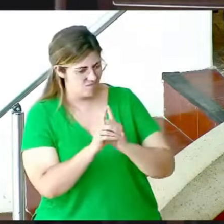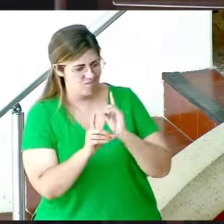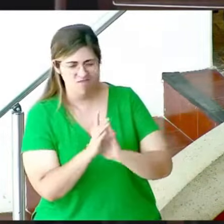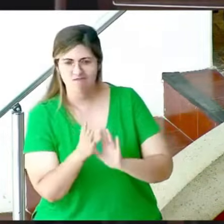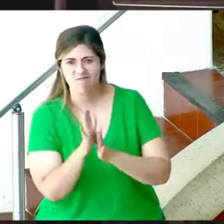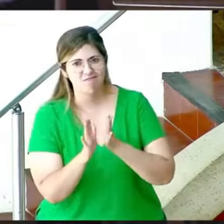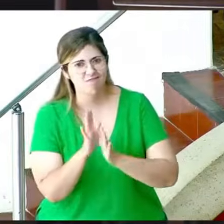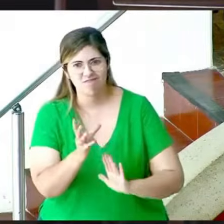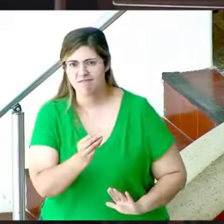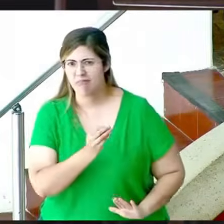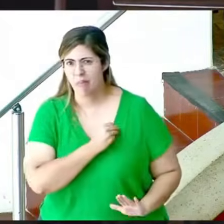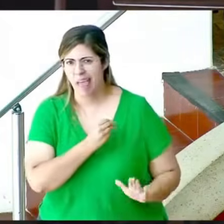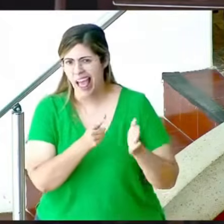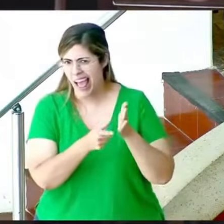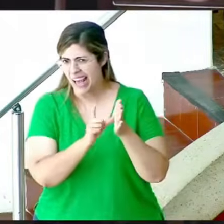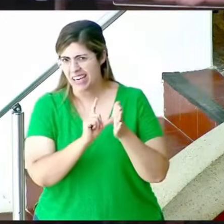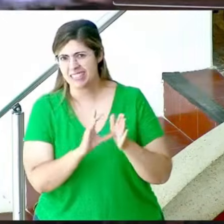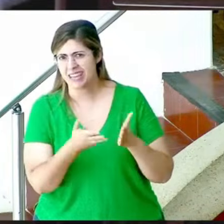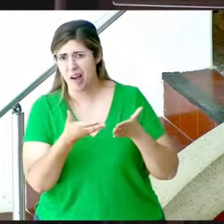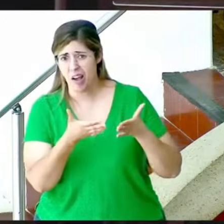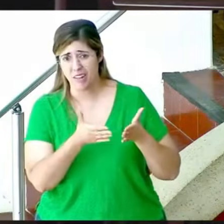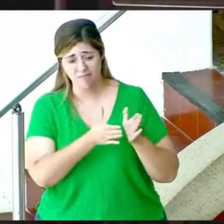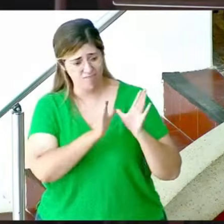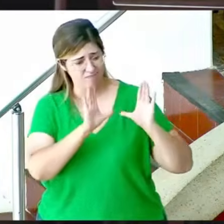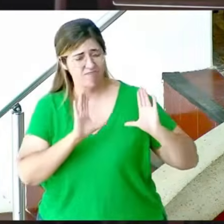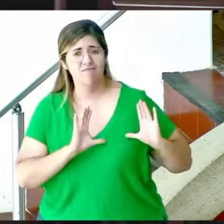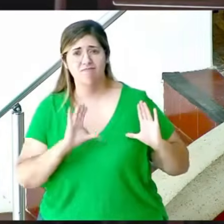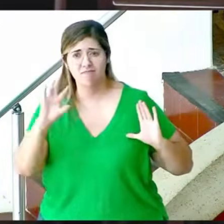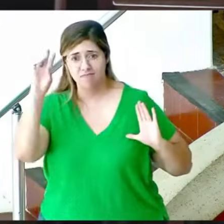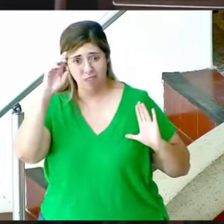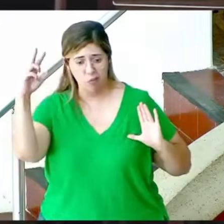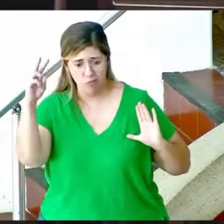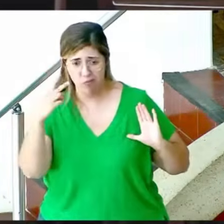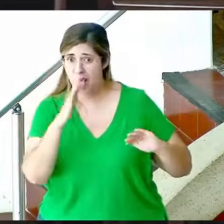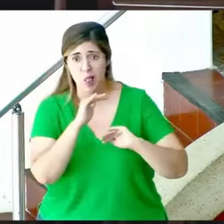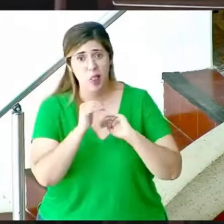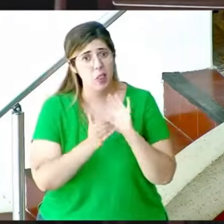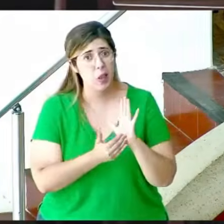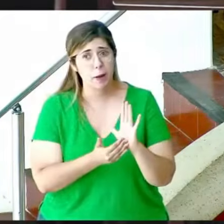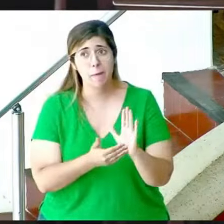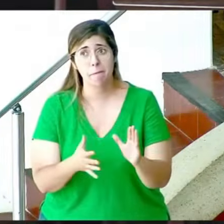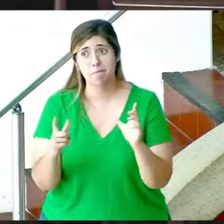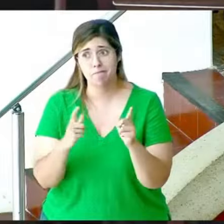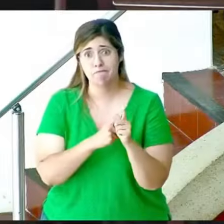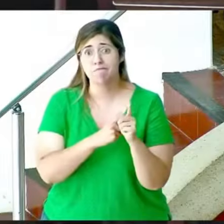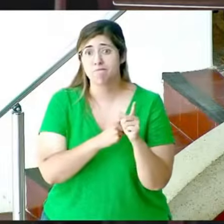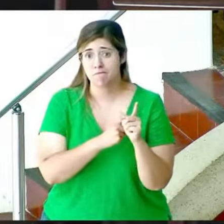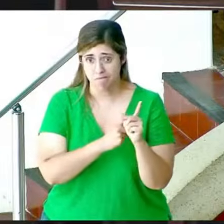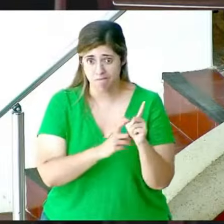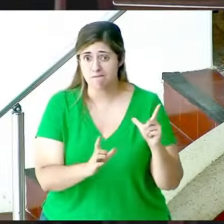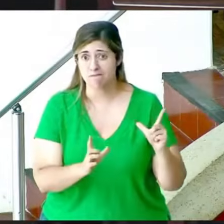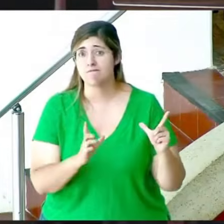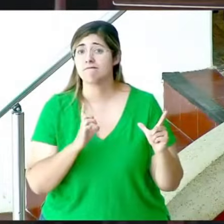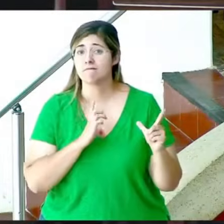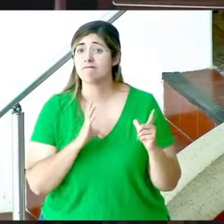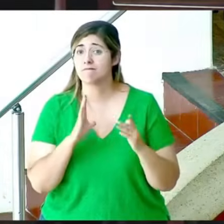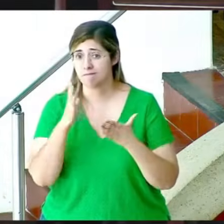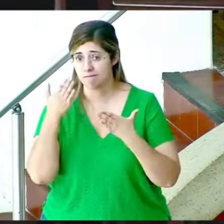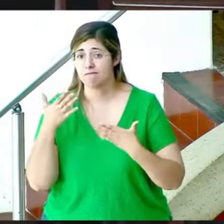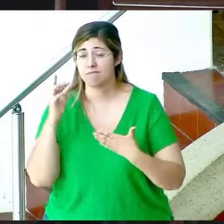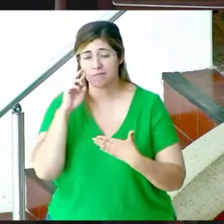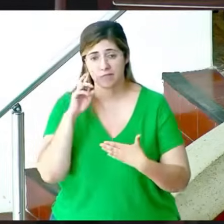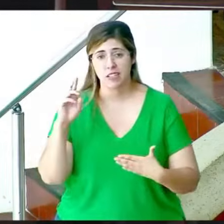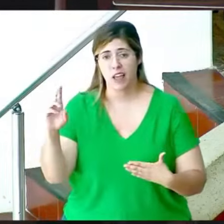aos pecados que antes estavam todos expostos e que nós tínhamos que prestar conta deles. E você sabe que o